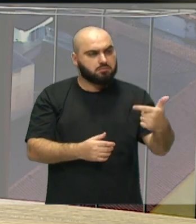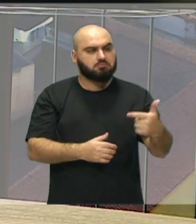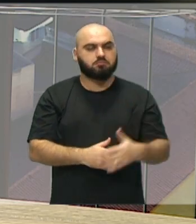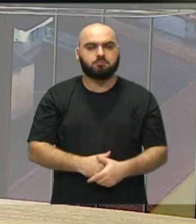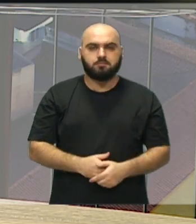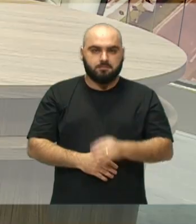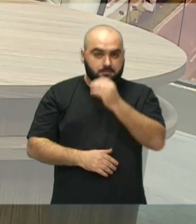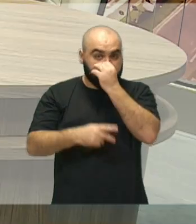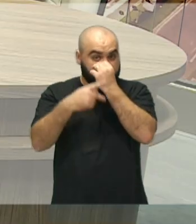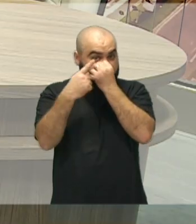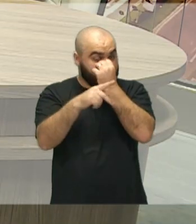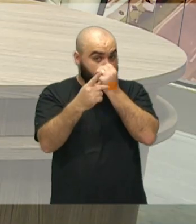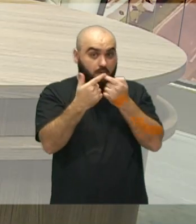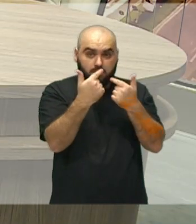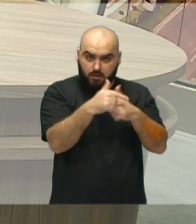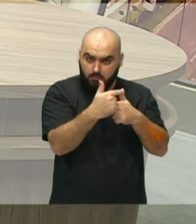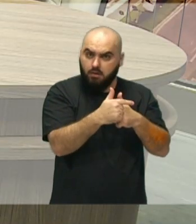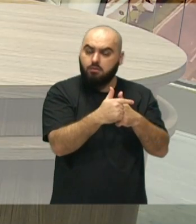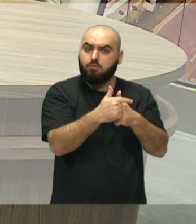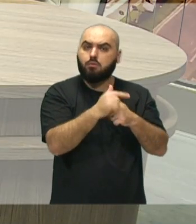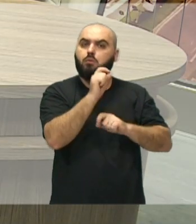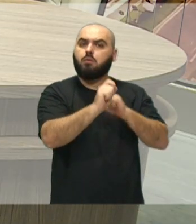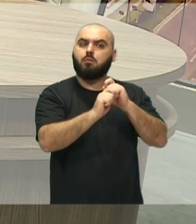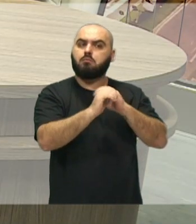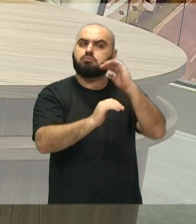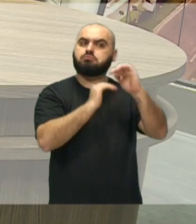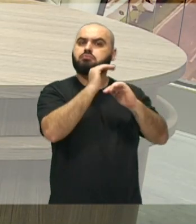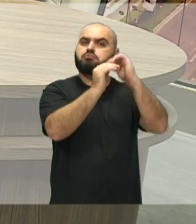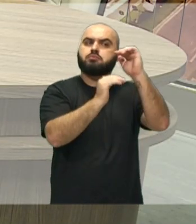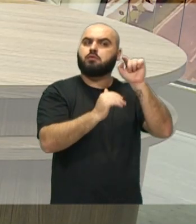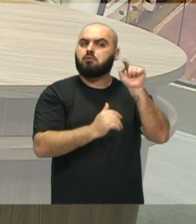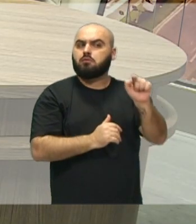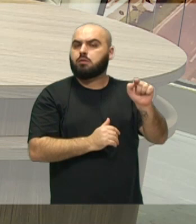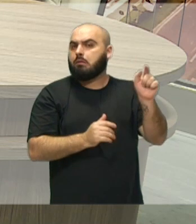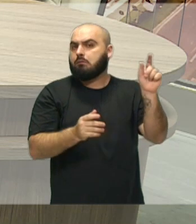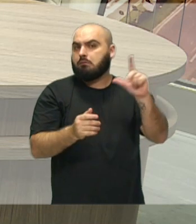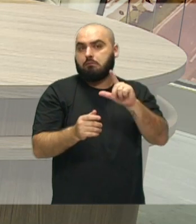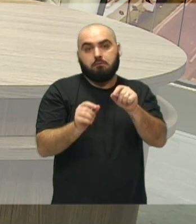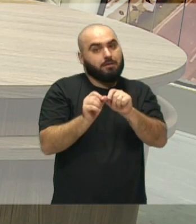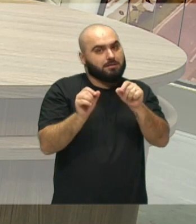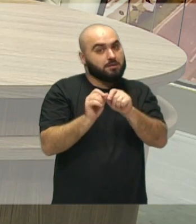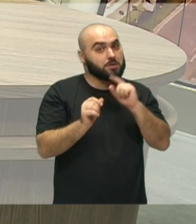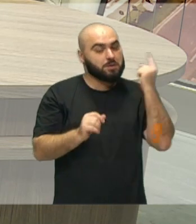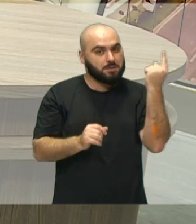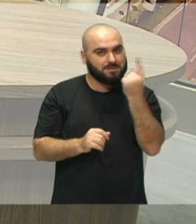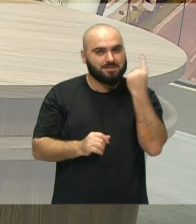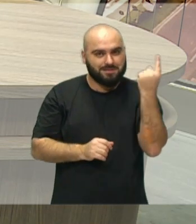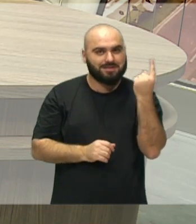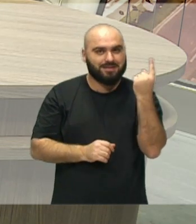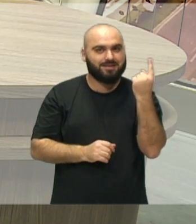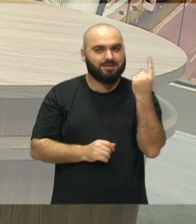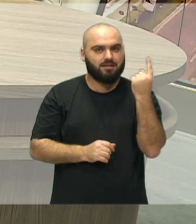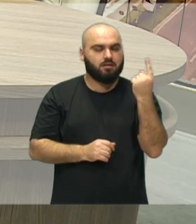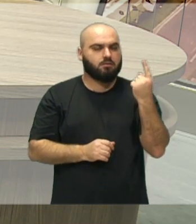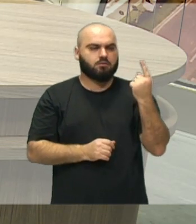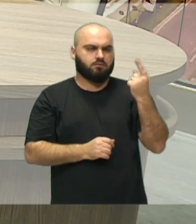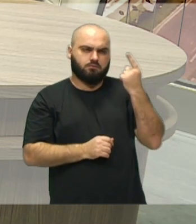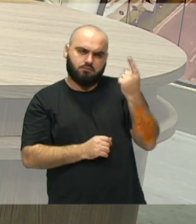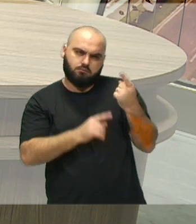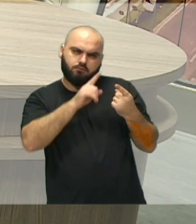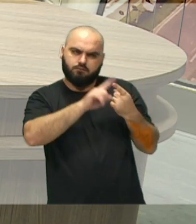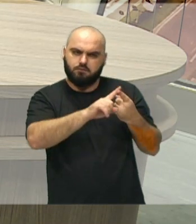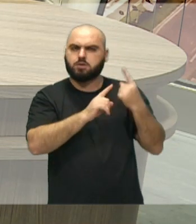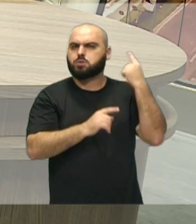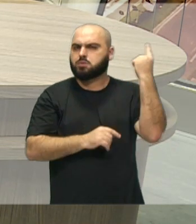era desenvolvido por você de maneira quase heróica, né? Porque era você que